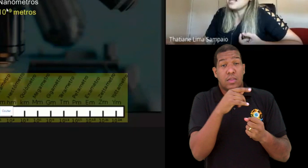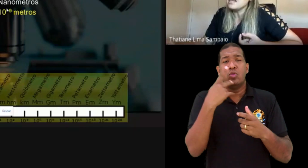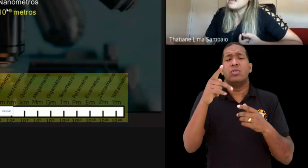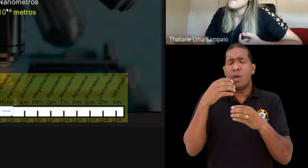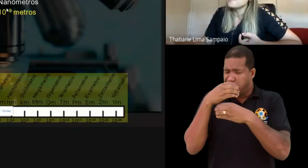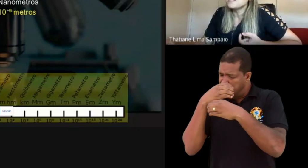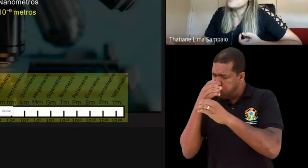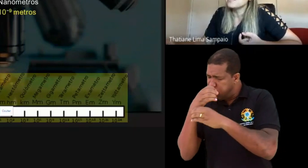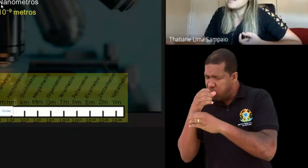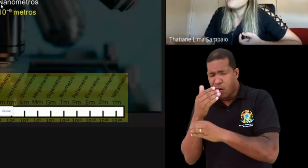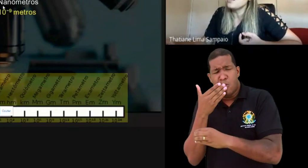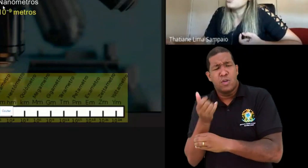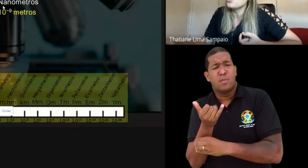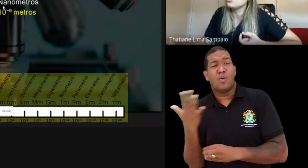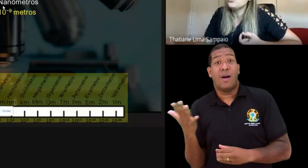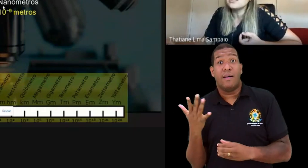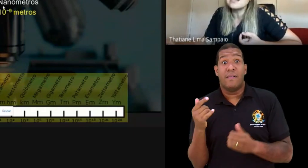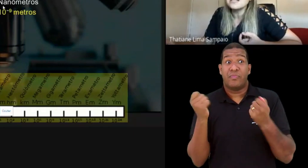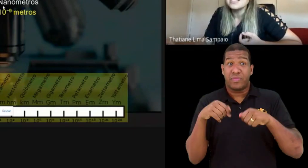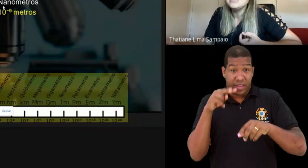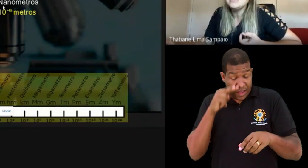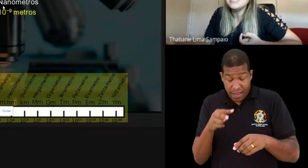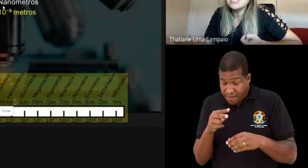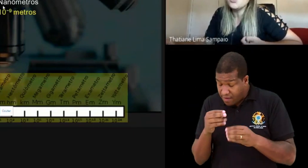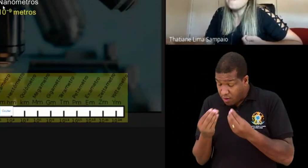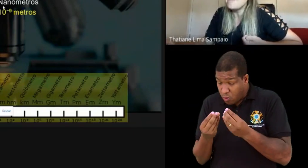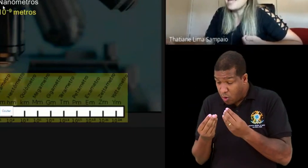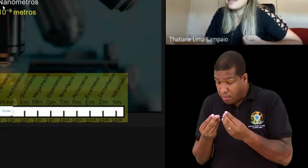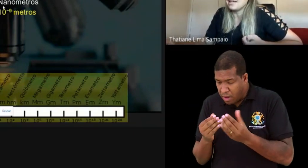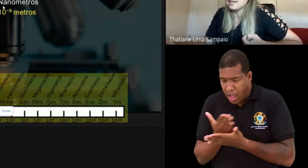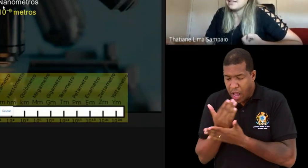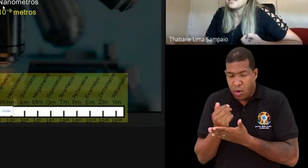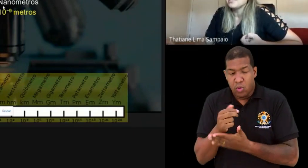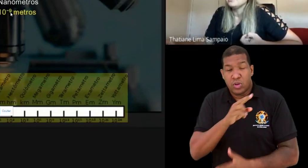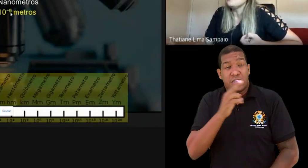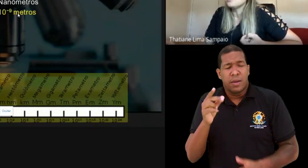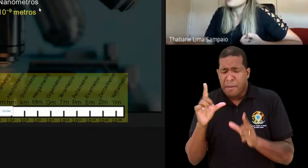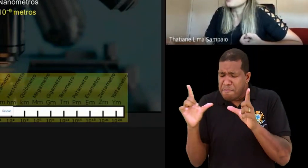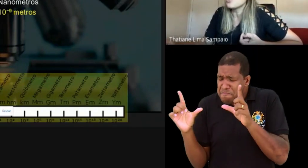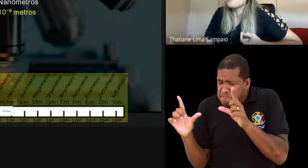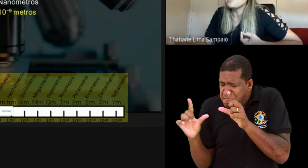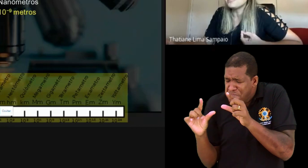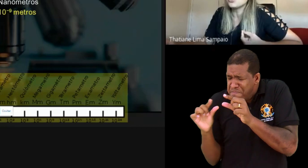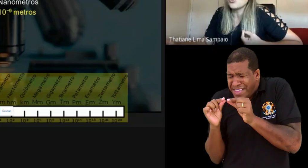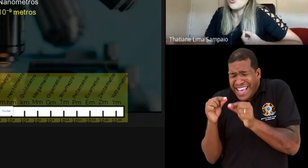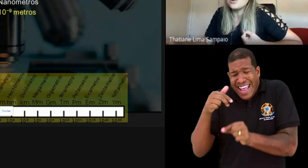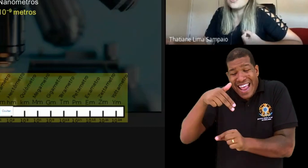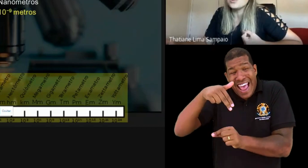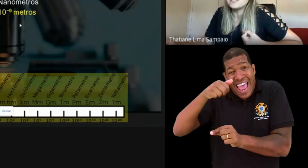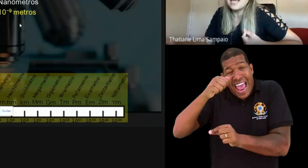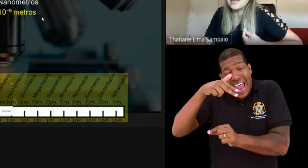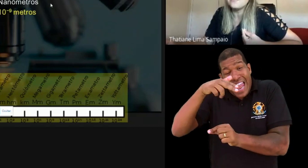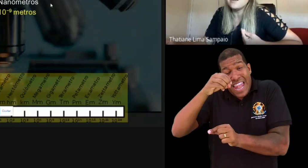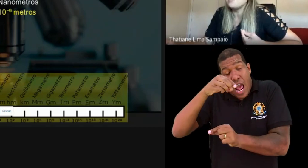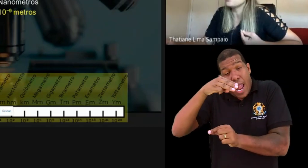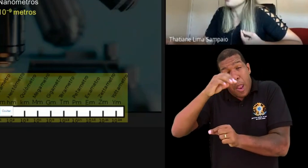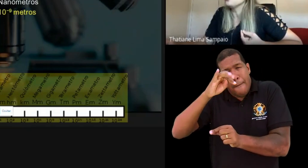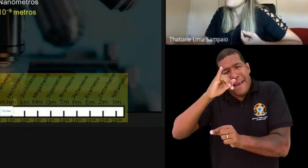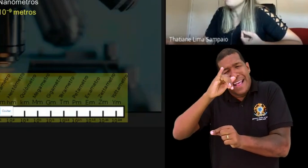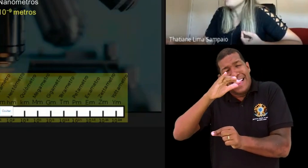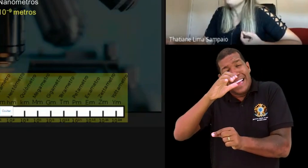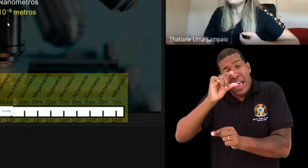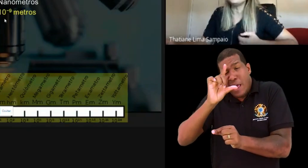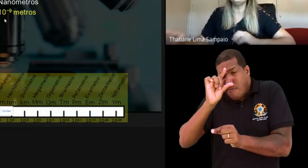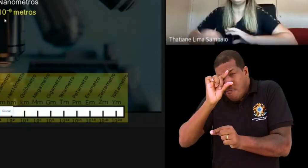você tem, você consegue ver estruturas nanométricas. Então, o microscópio eletrônico, você vê uma